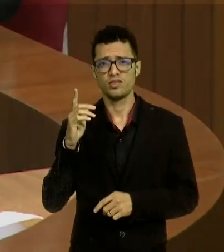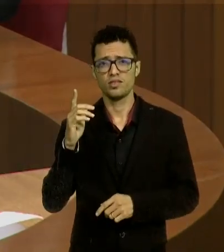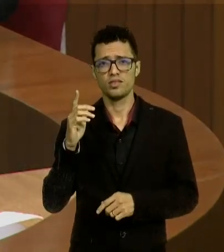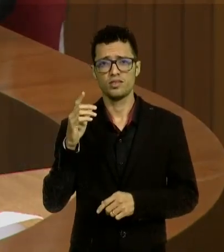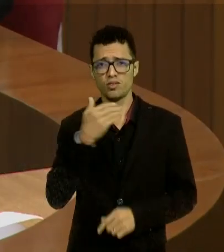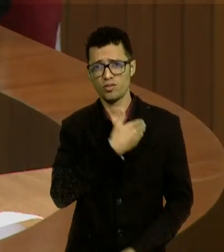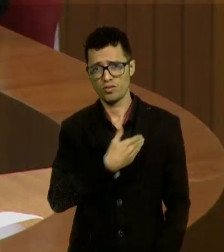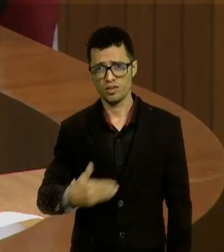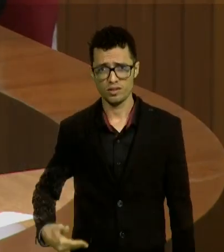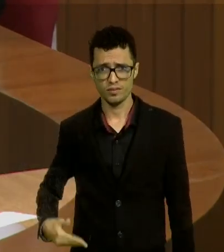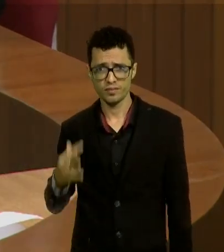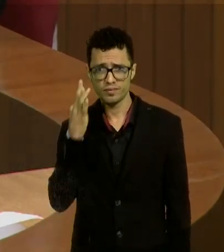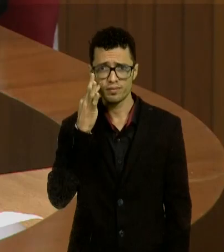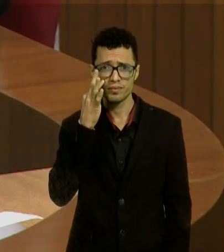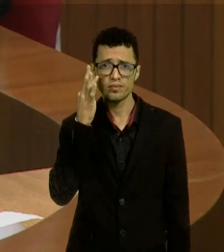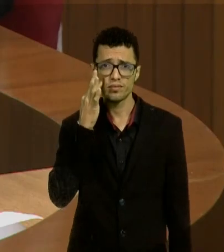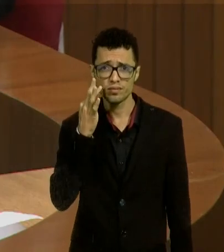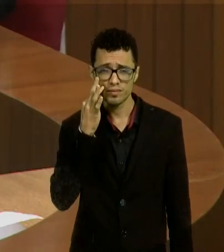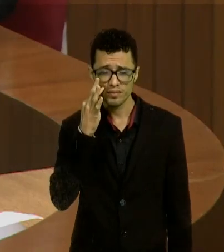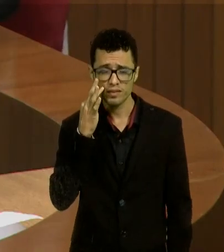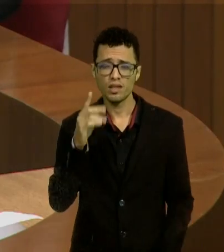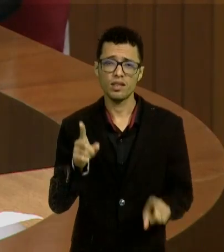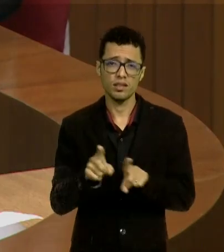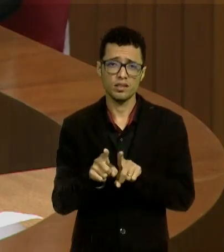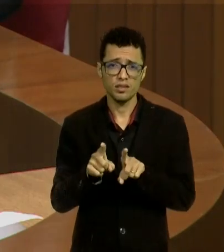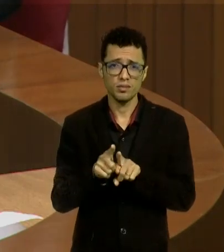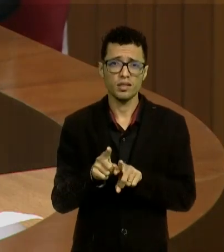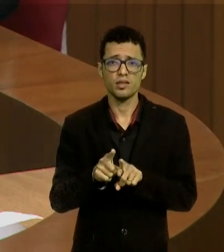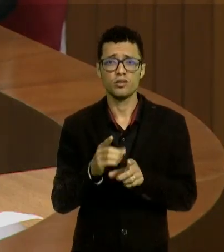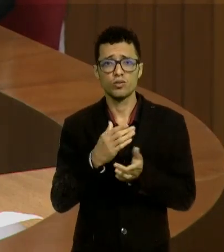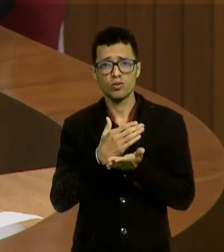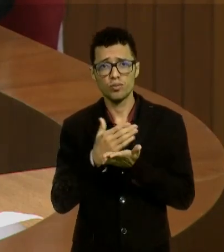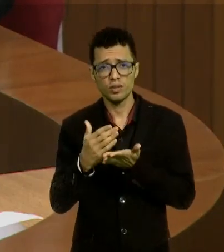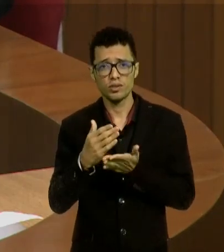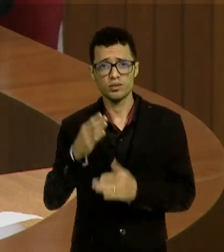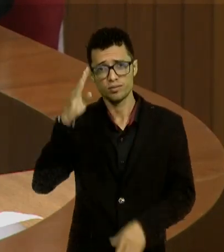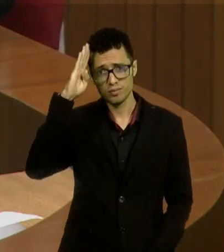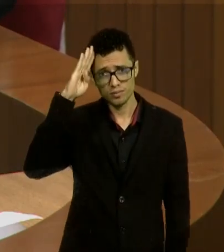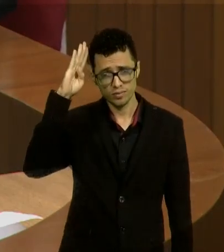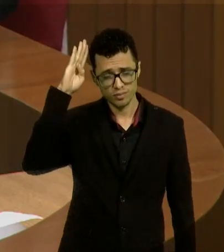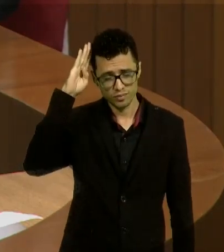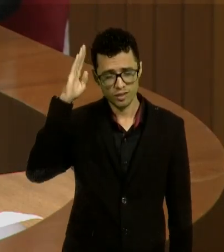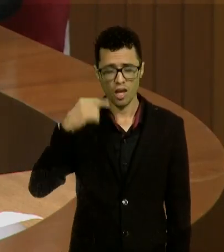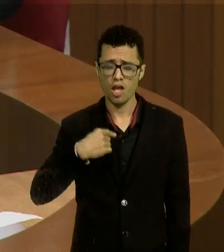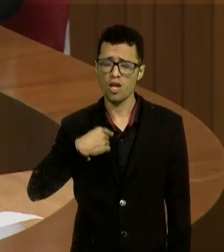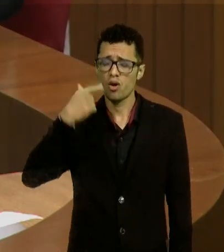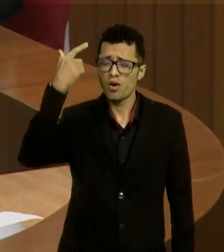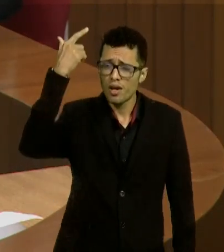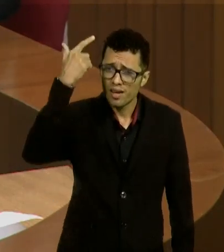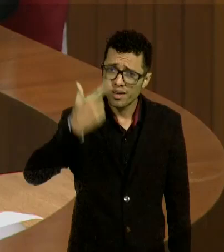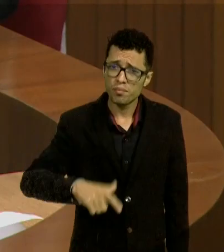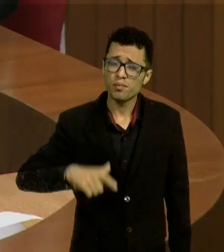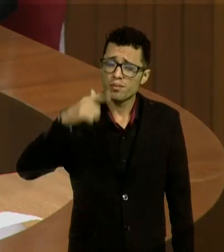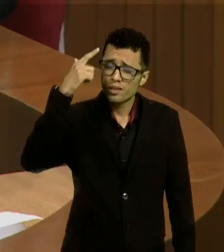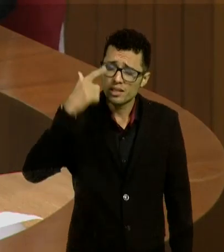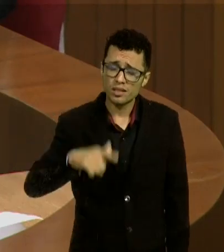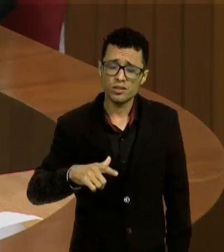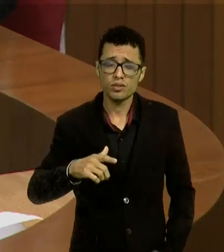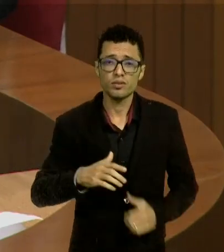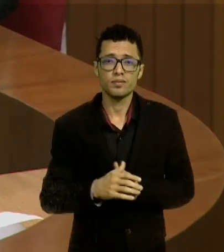gestão do nosso governador Carlos Brandão. Que eu repito, eu tenho certeza que não deixa de